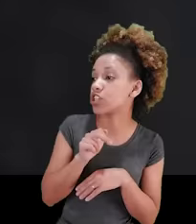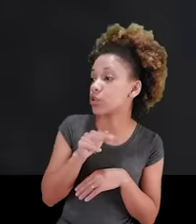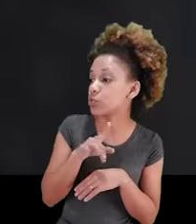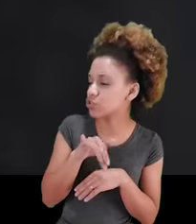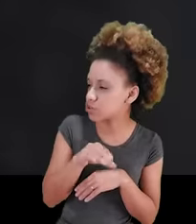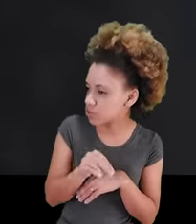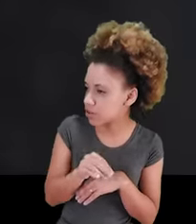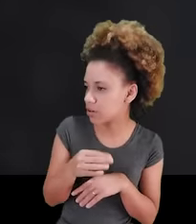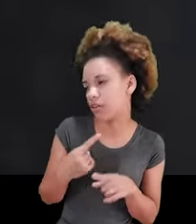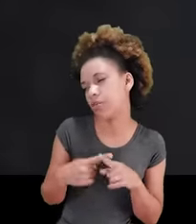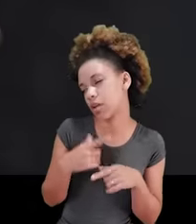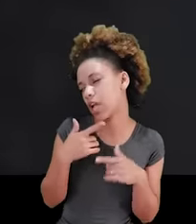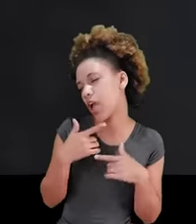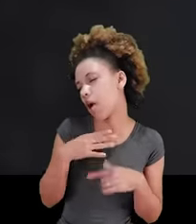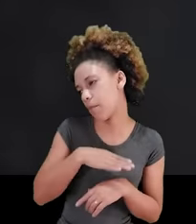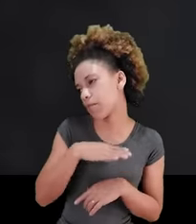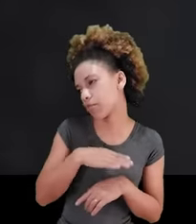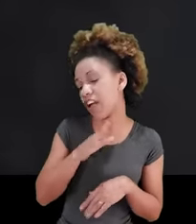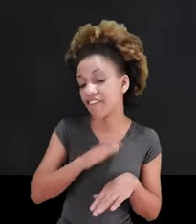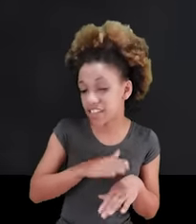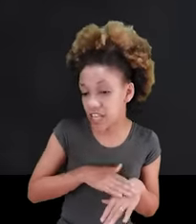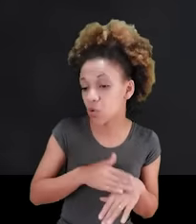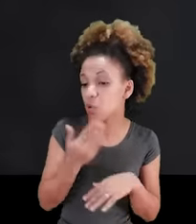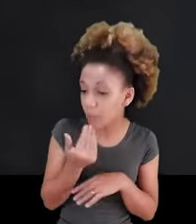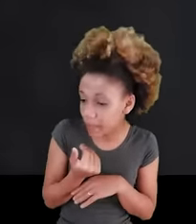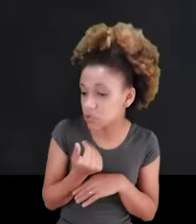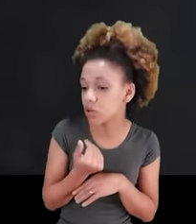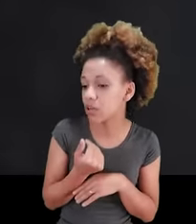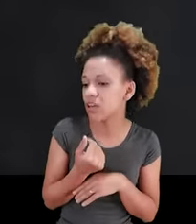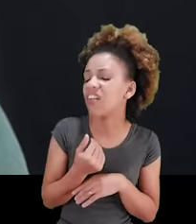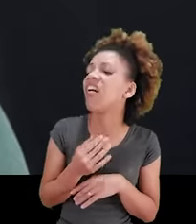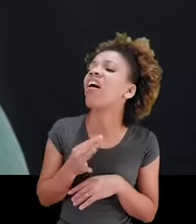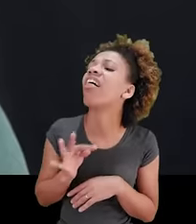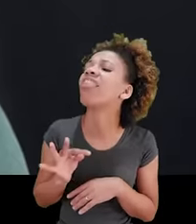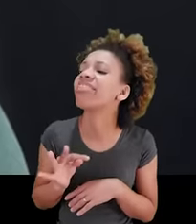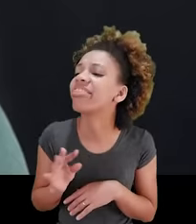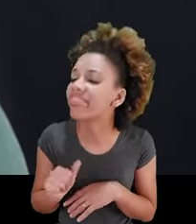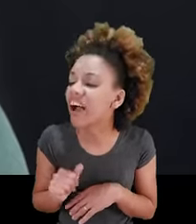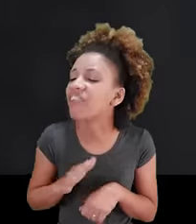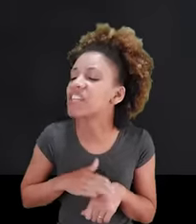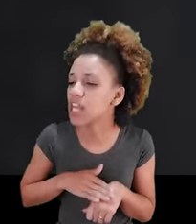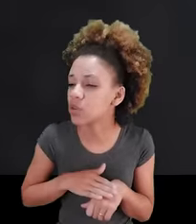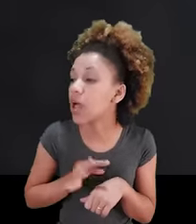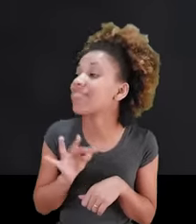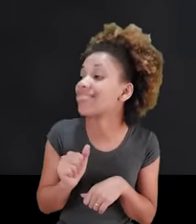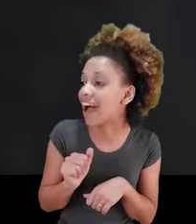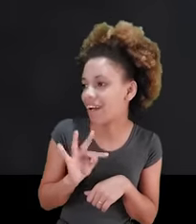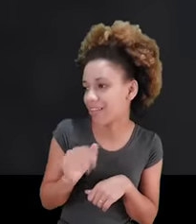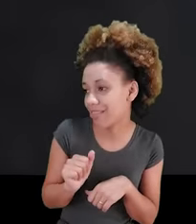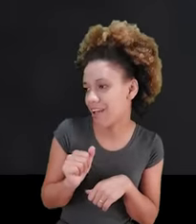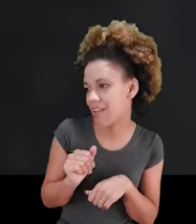é o... Pronto, isso, né? Uhum. Eles estão sempre usando, fazendo, comendo. O que é que estás fazendo? Vocês falam... É. Mas